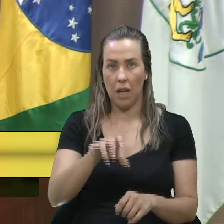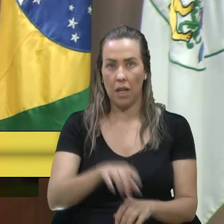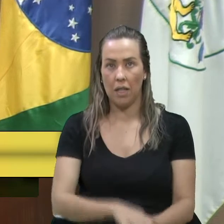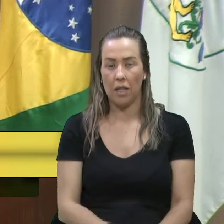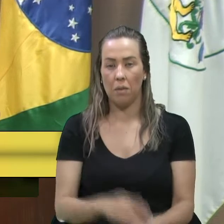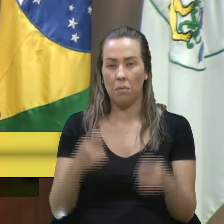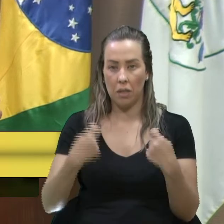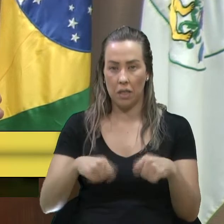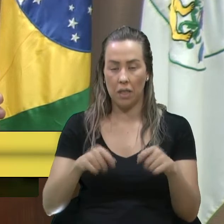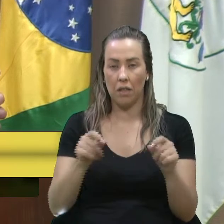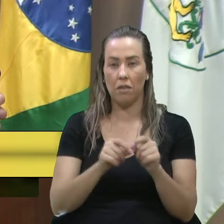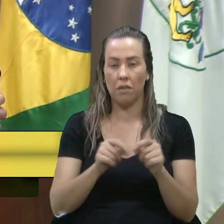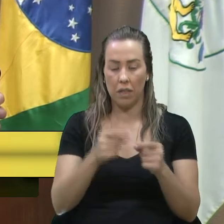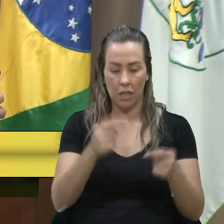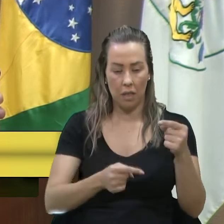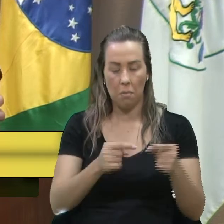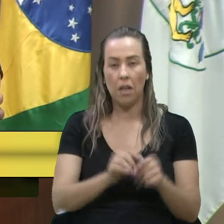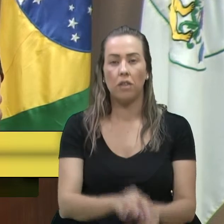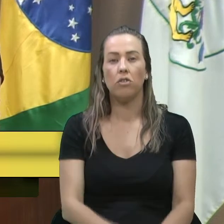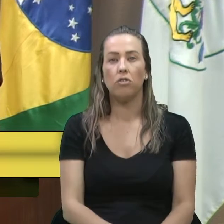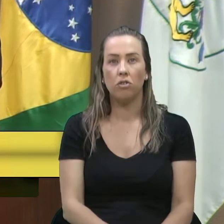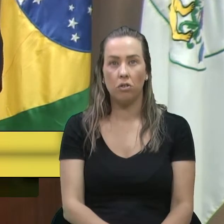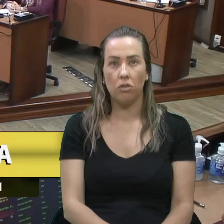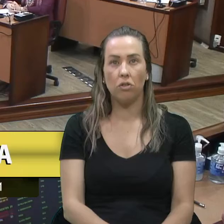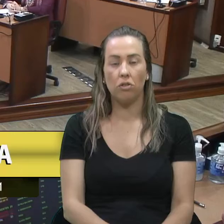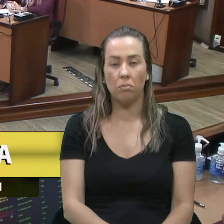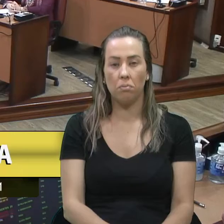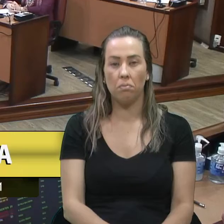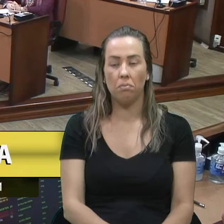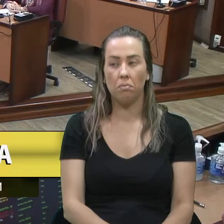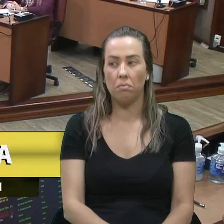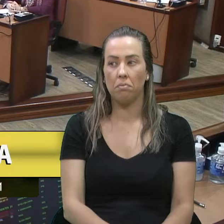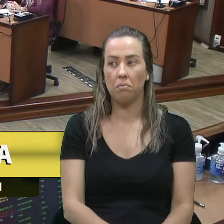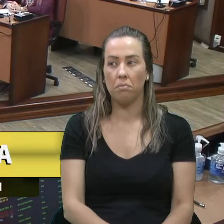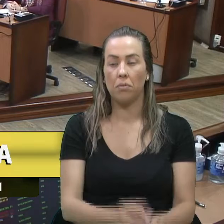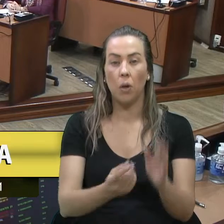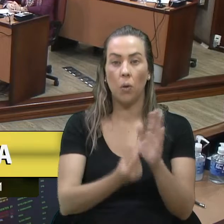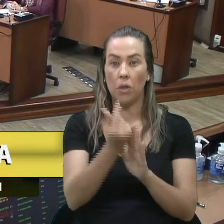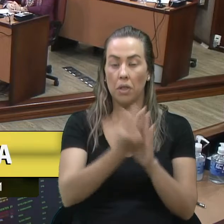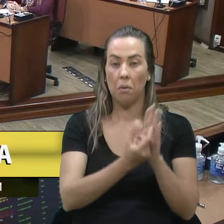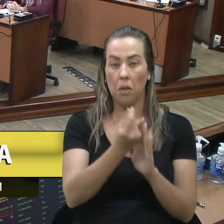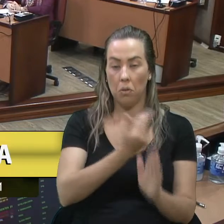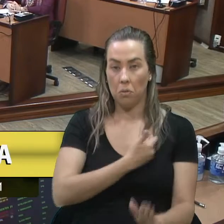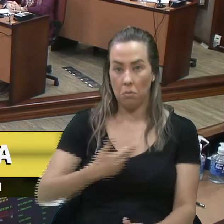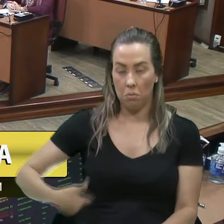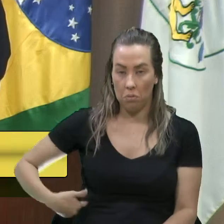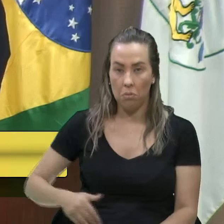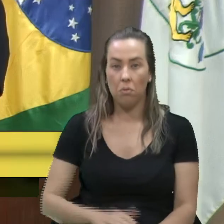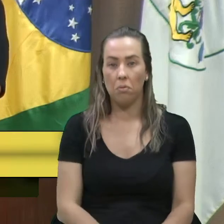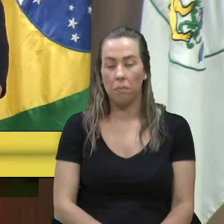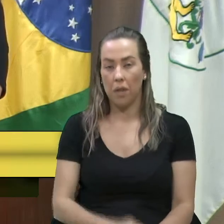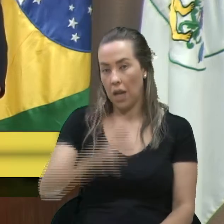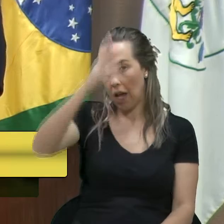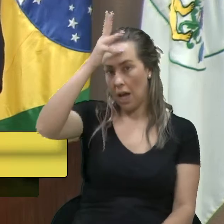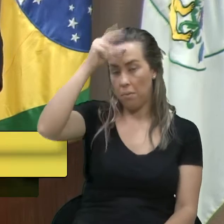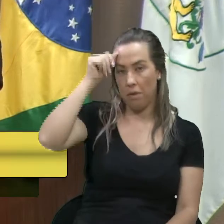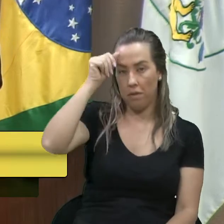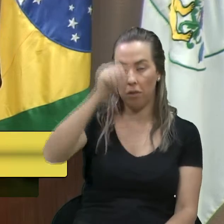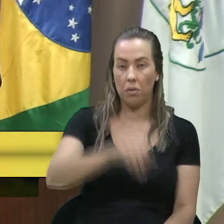casa precisa fazer esse debate. E, em termos de orçamento público, a